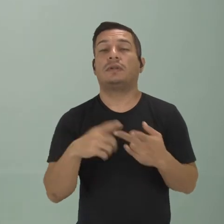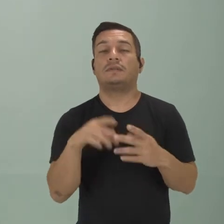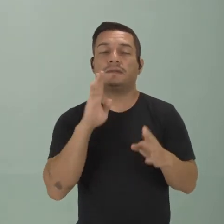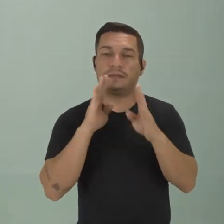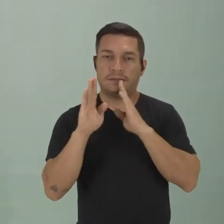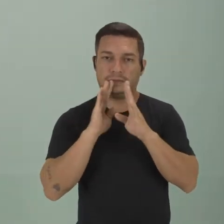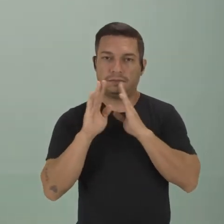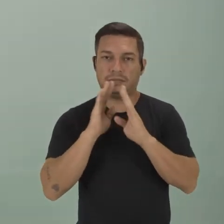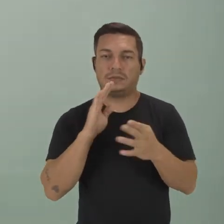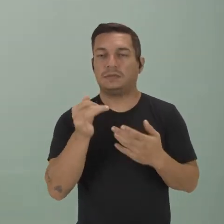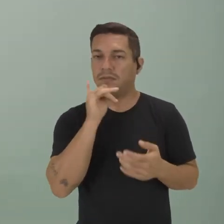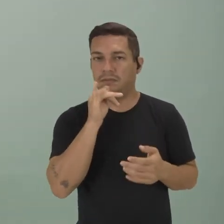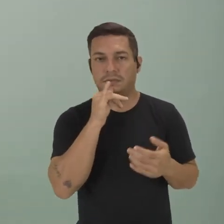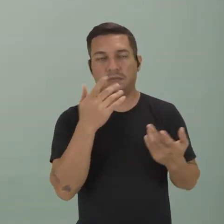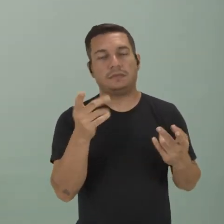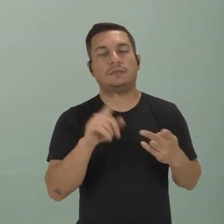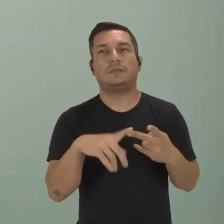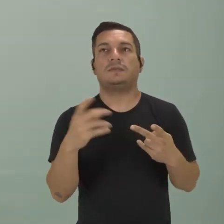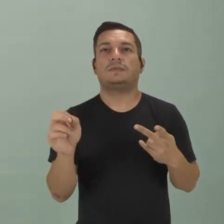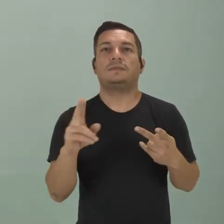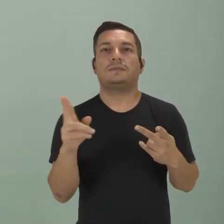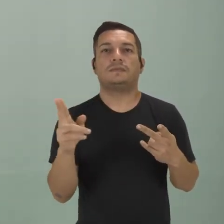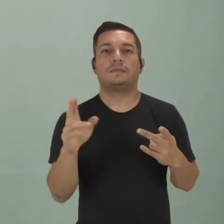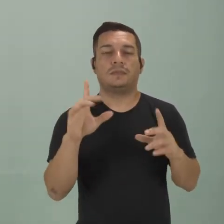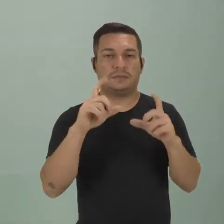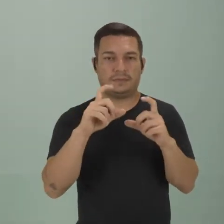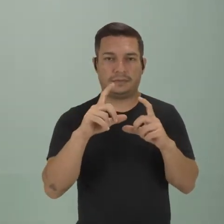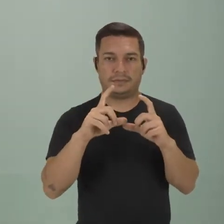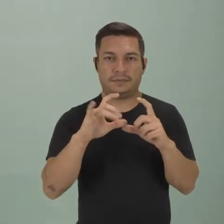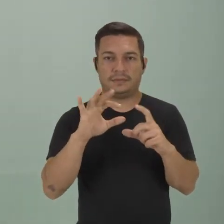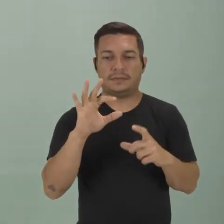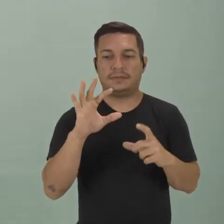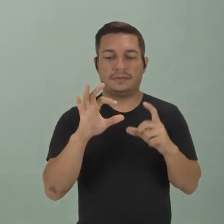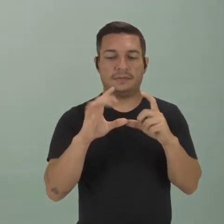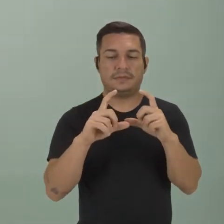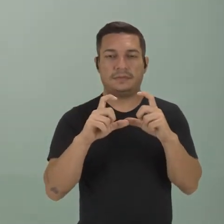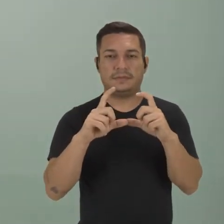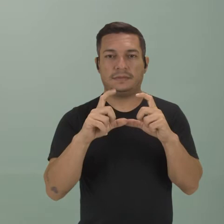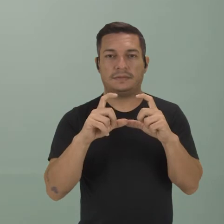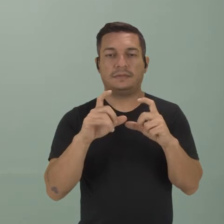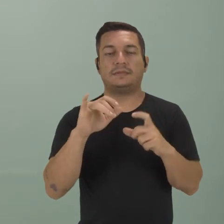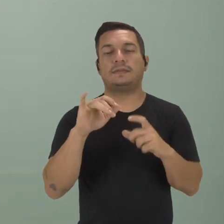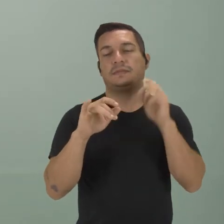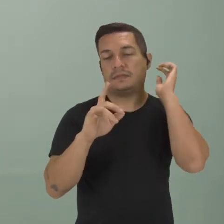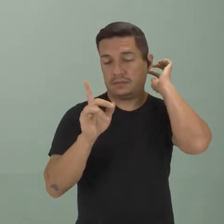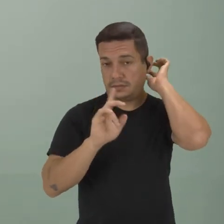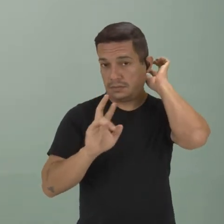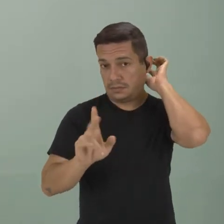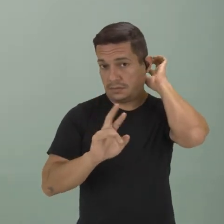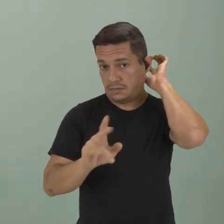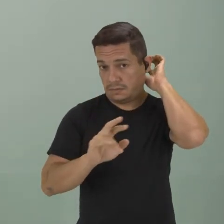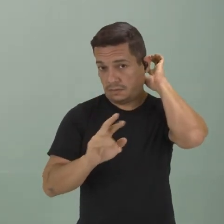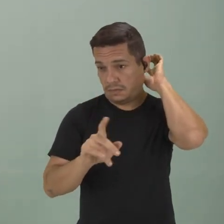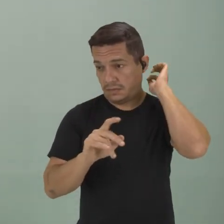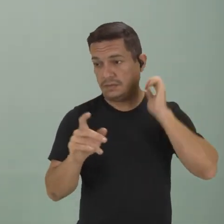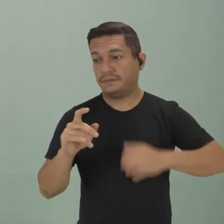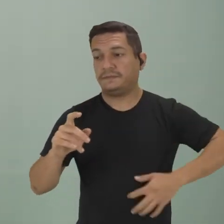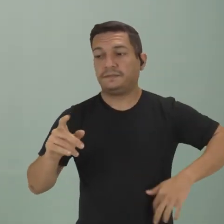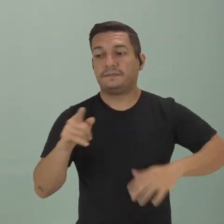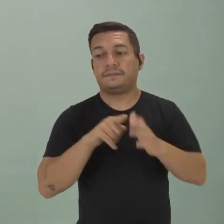vou registrar no meu Facebook. Eu vou registrar lá no meu Instagram. Não. Uma